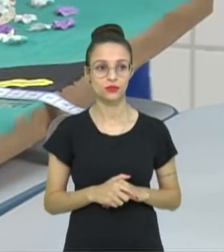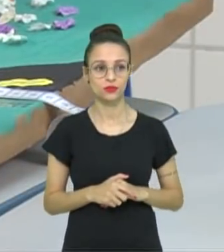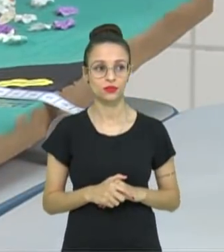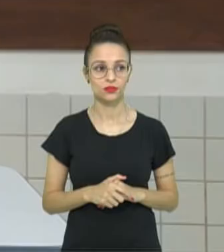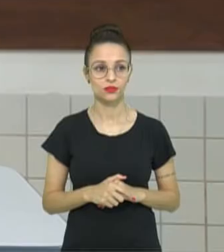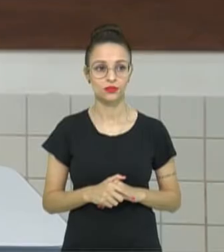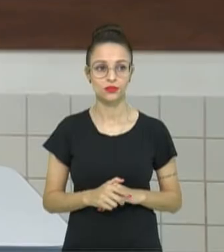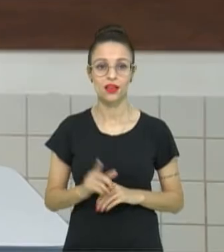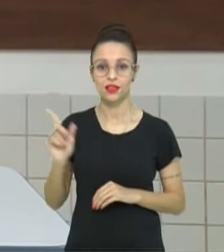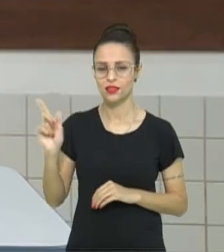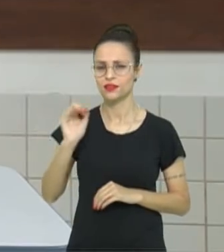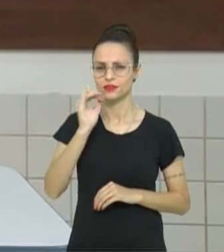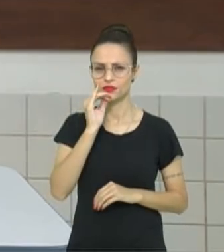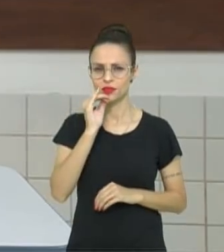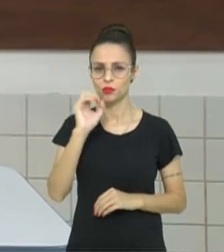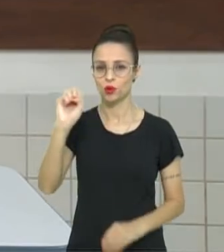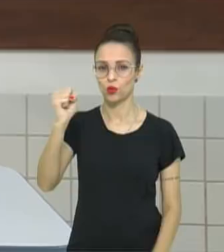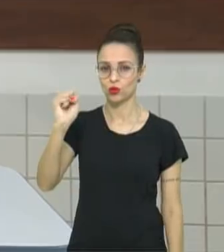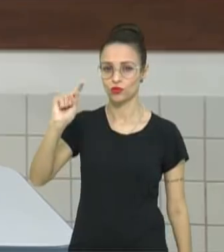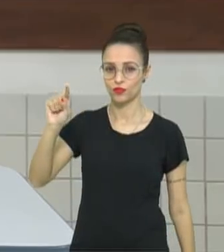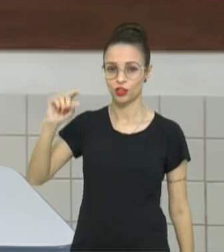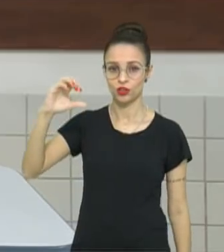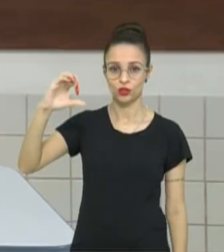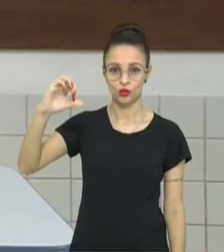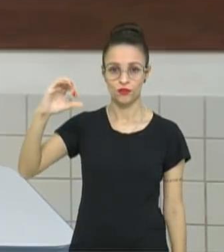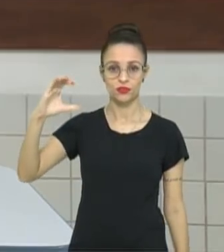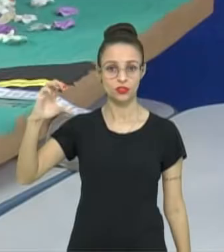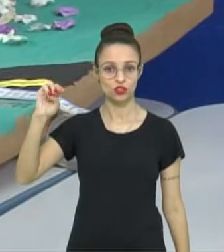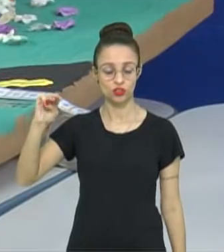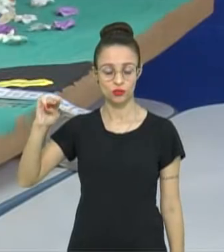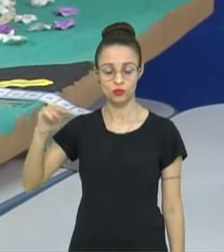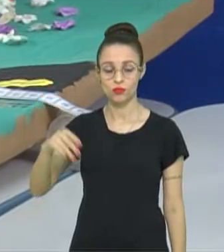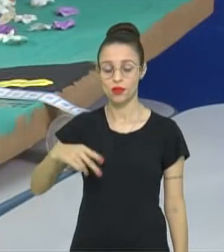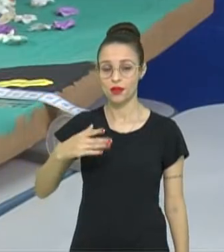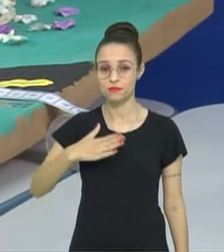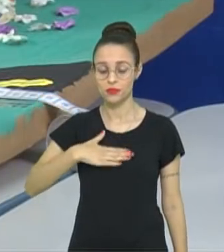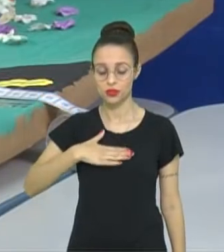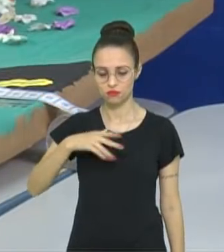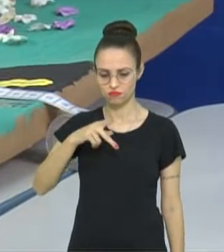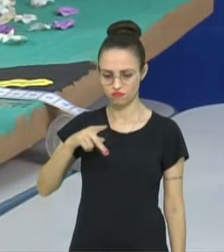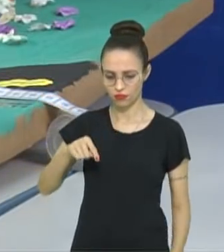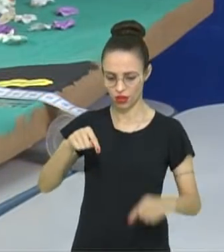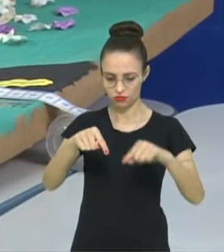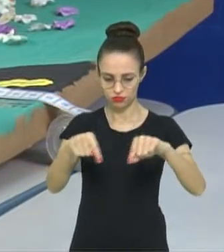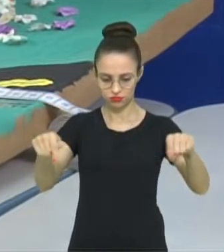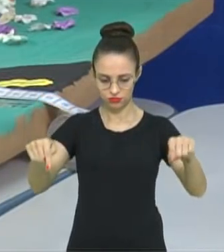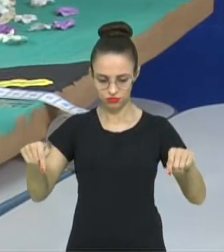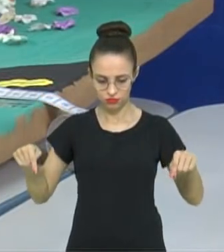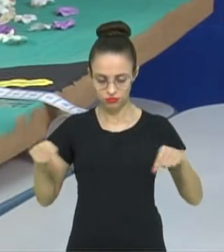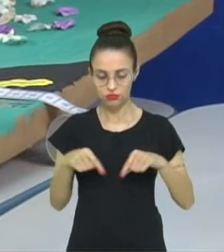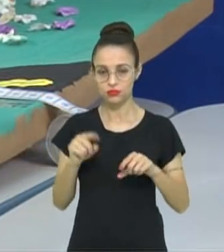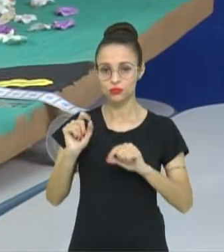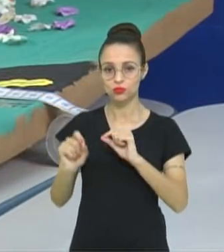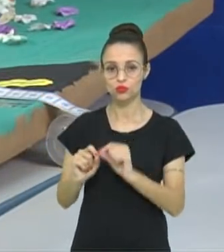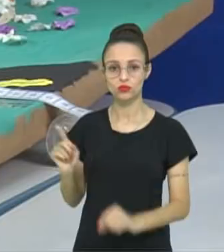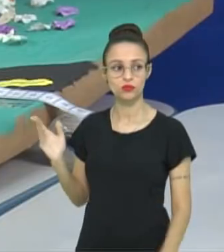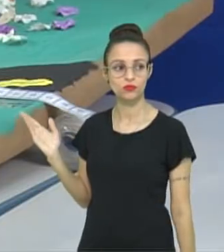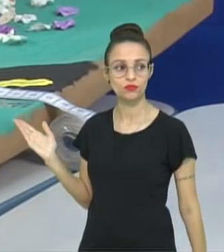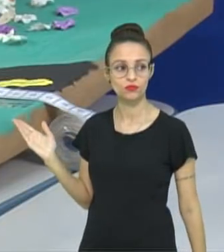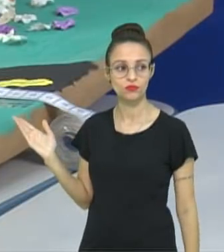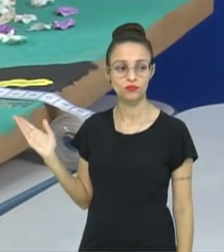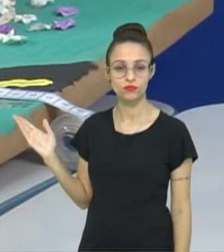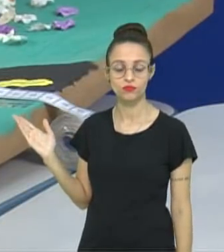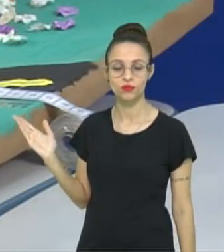tinha 8,9 centímetros. Aqui na maquete da prof, ele tem, ó, com o